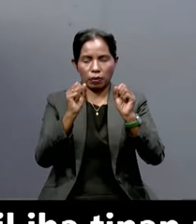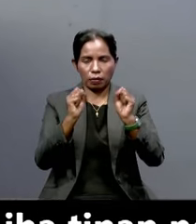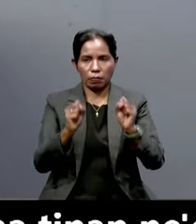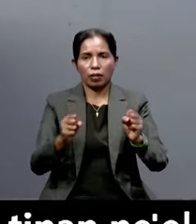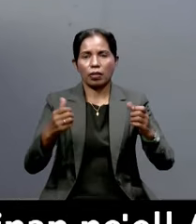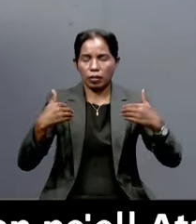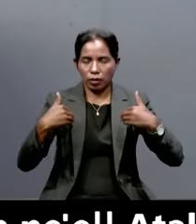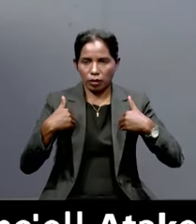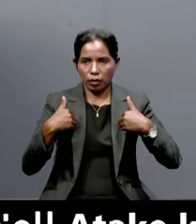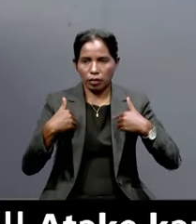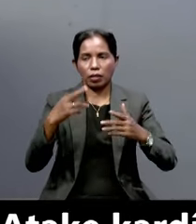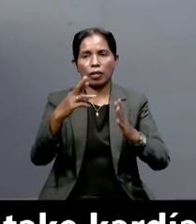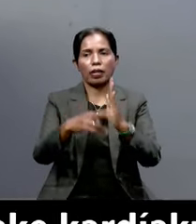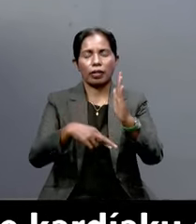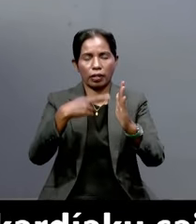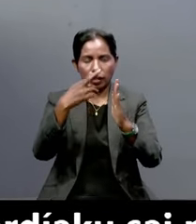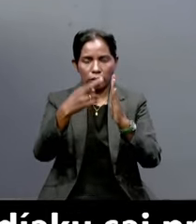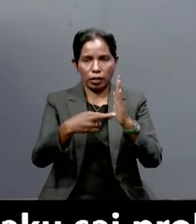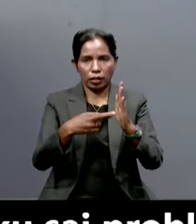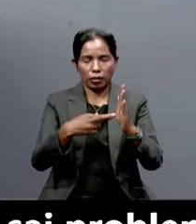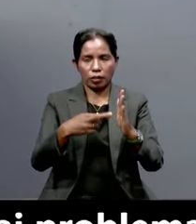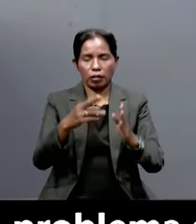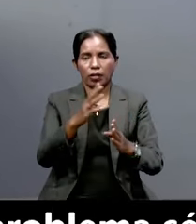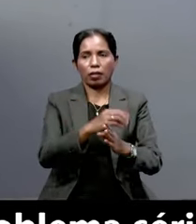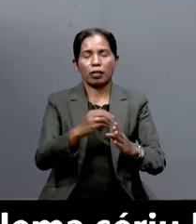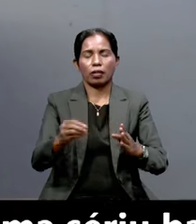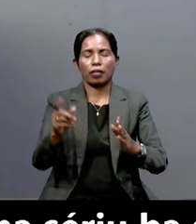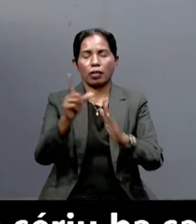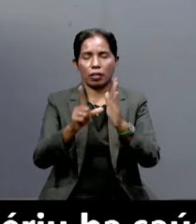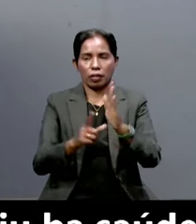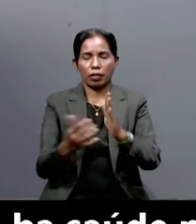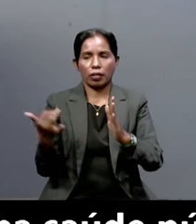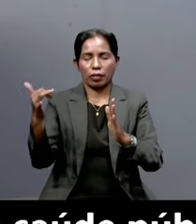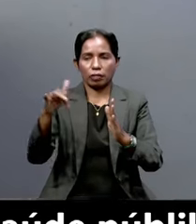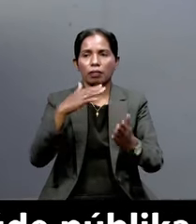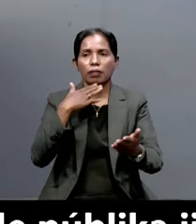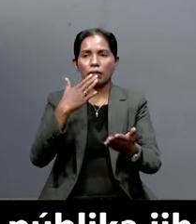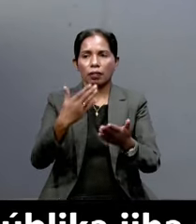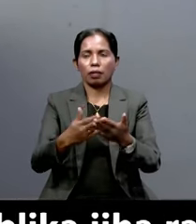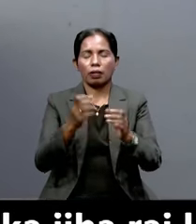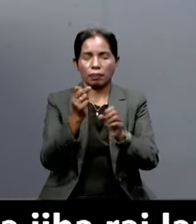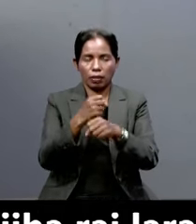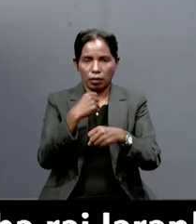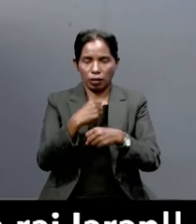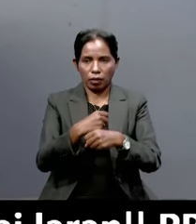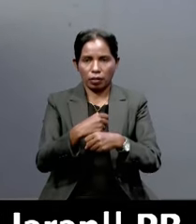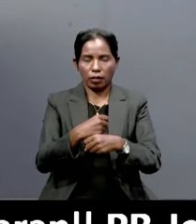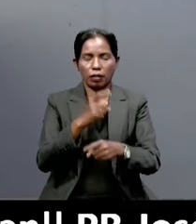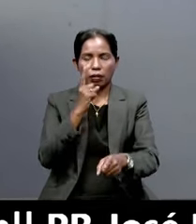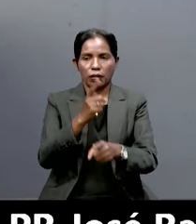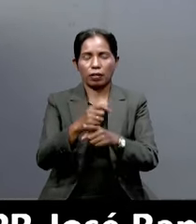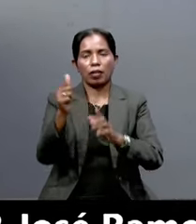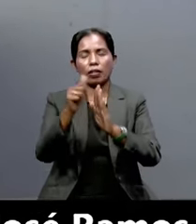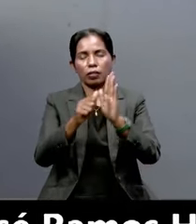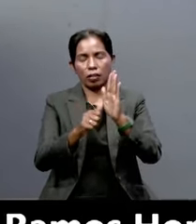iha regras regulamento no mos lei ser próprio ne bem que ele regula doni a sound ser